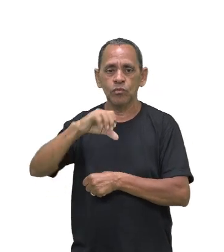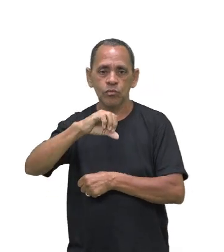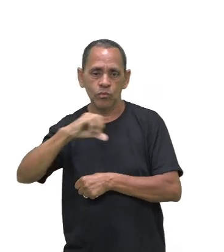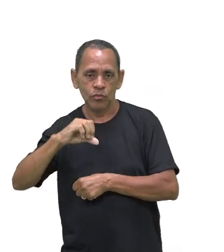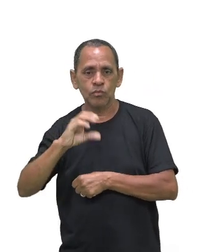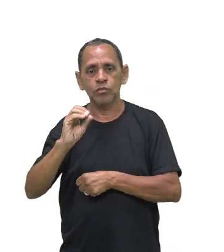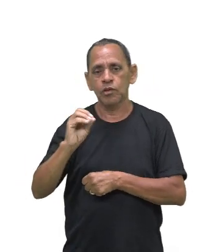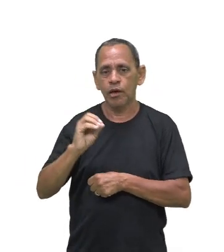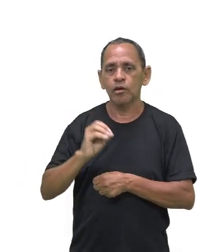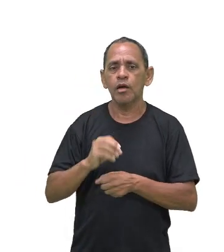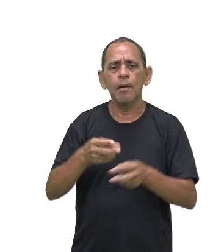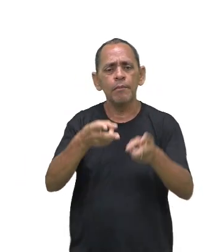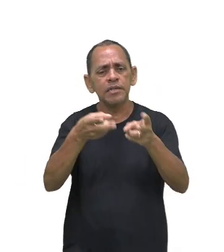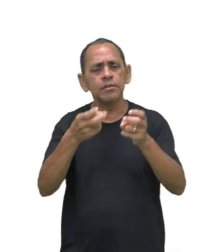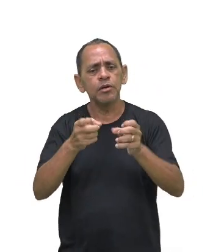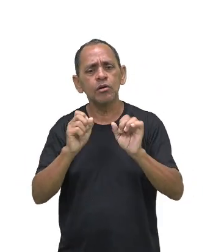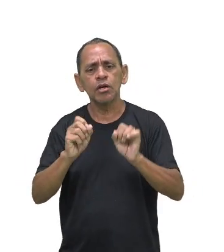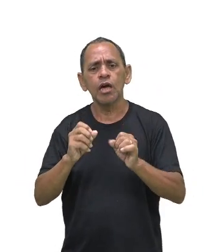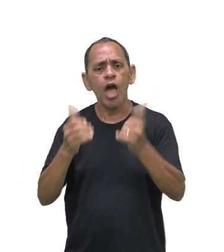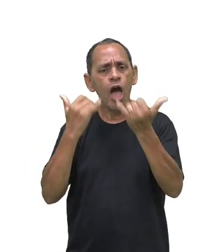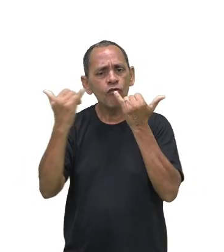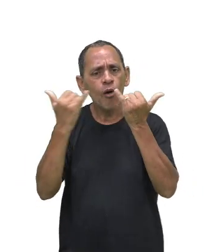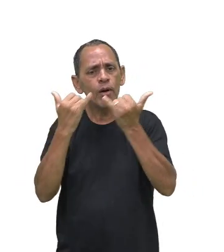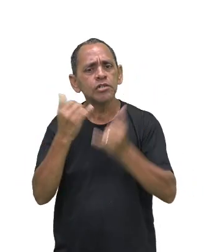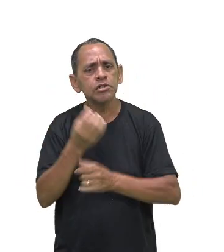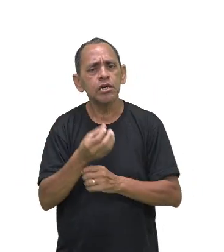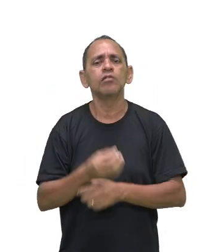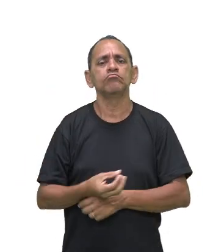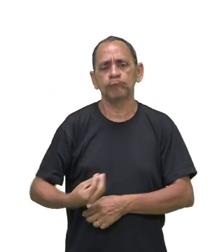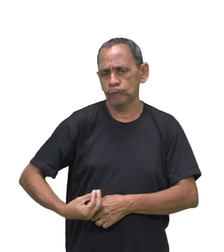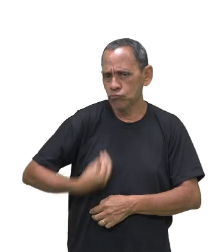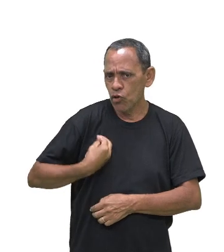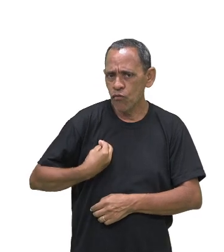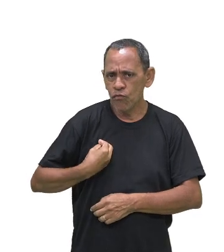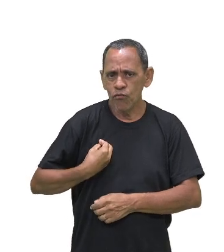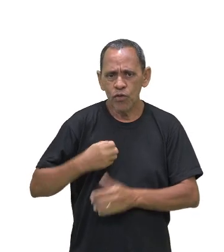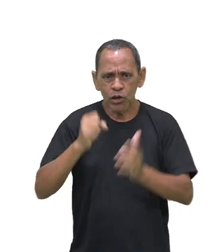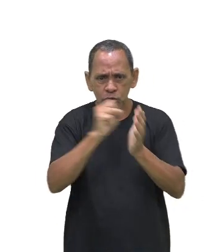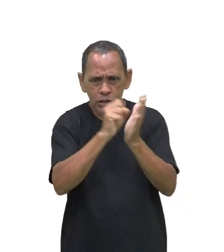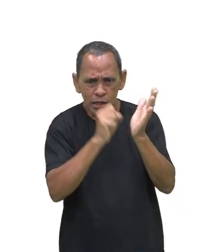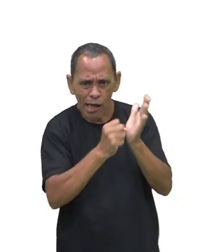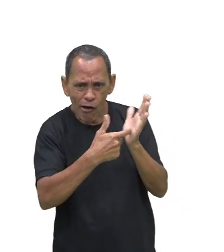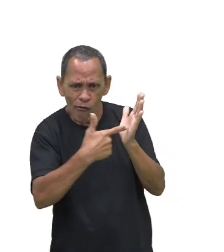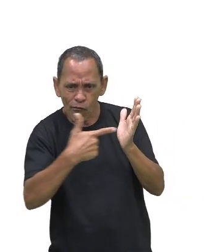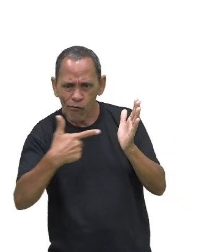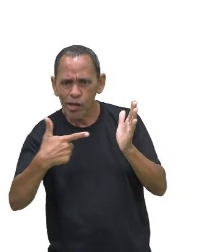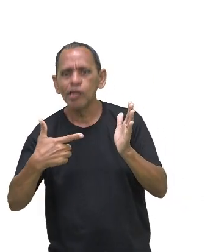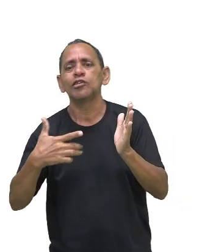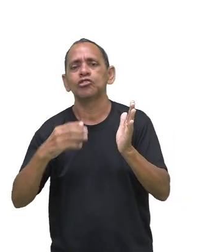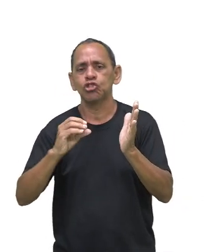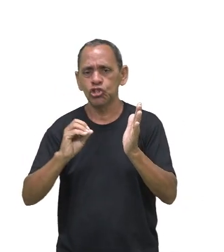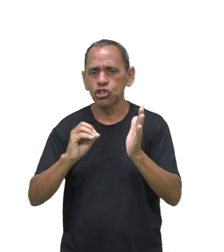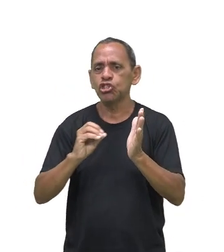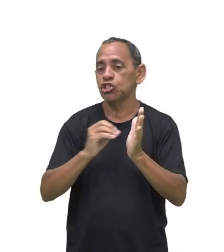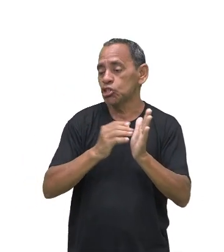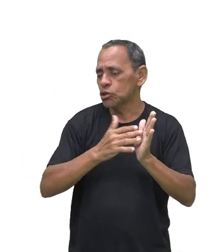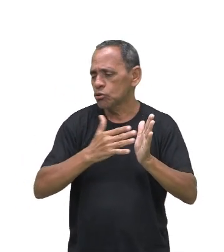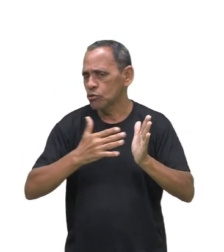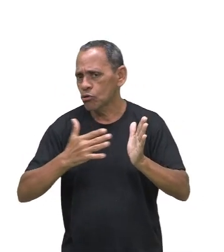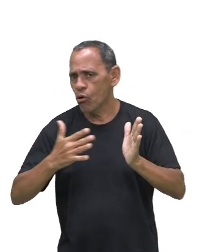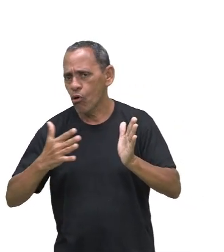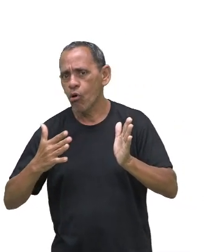primeira informação, que ele viveu todo o século XX praticamente. Nasceu no início do século